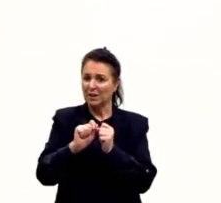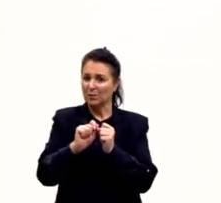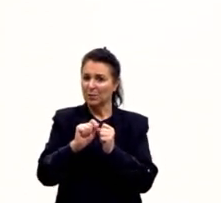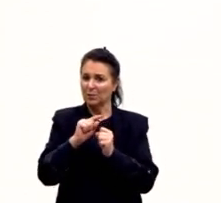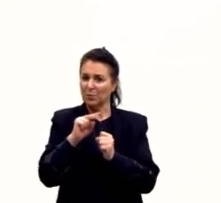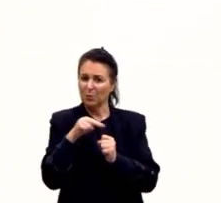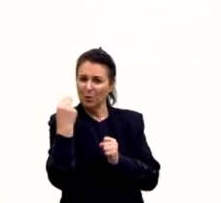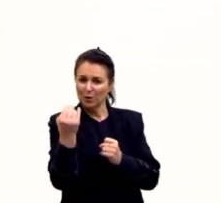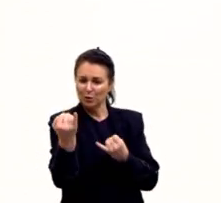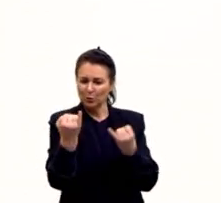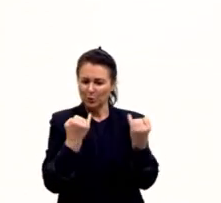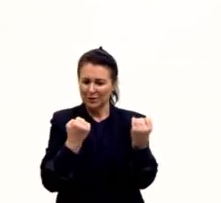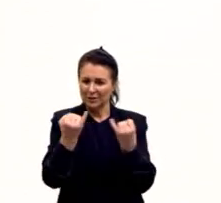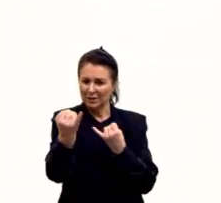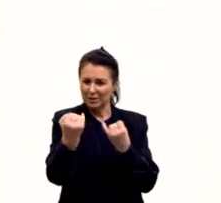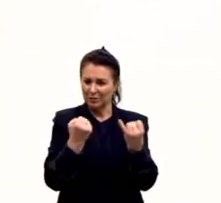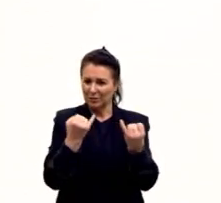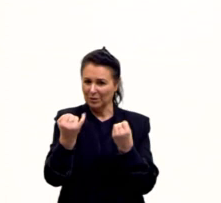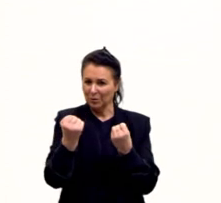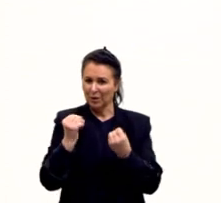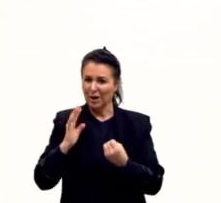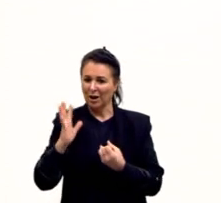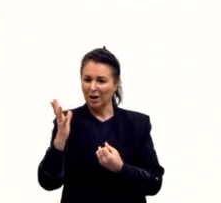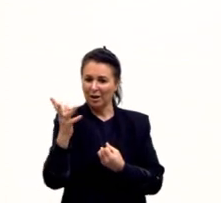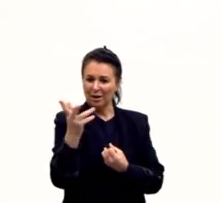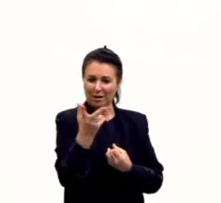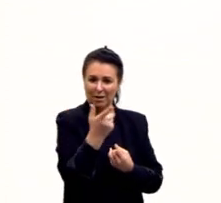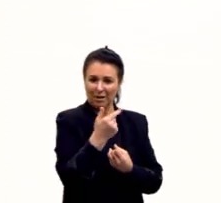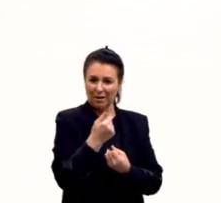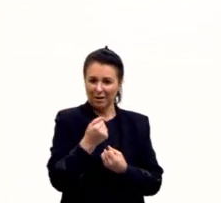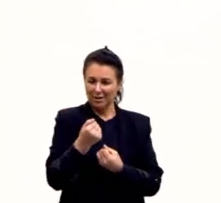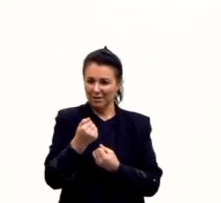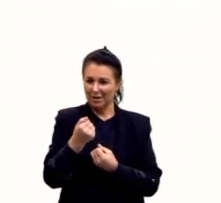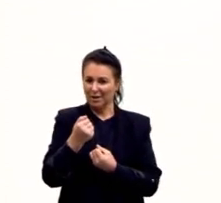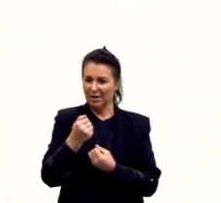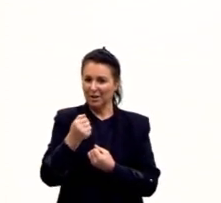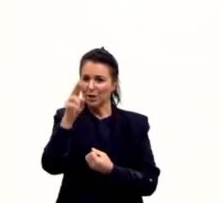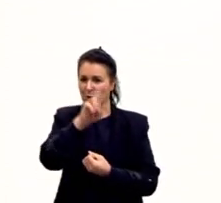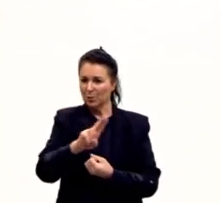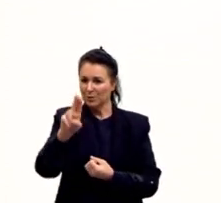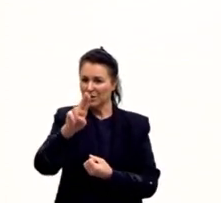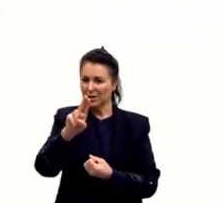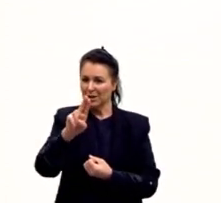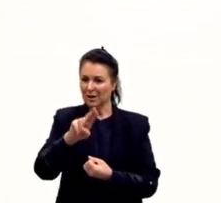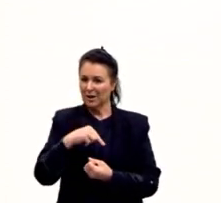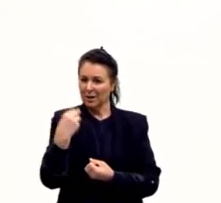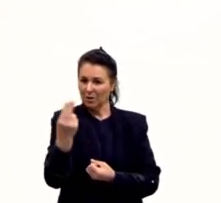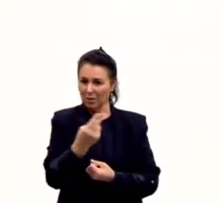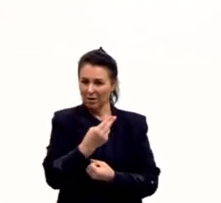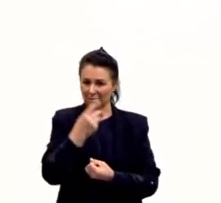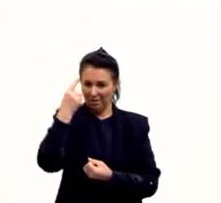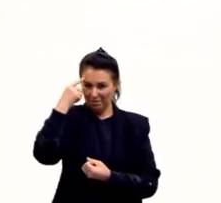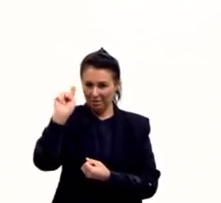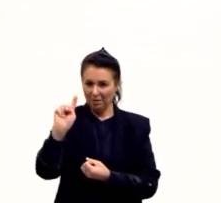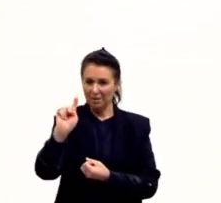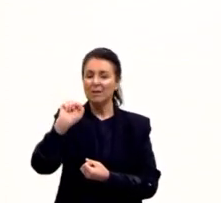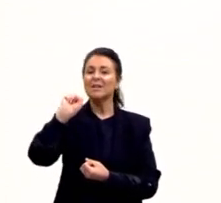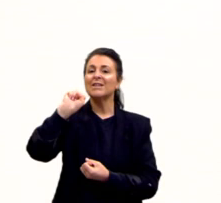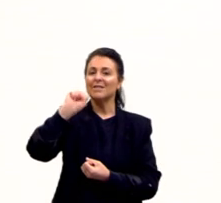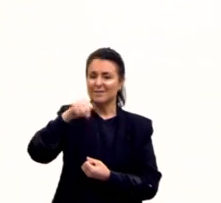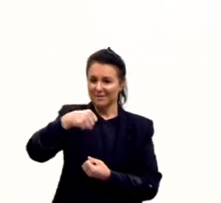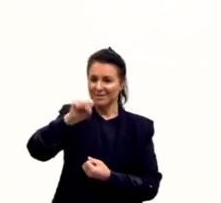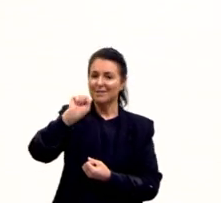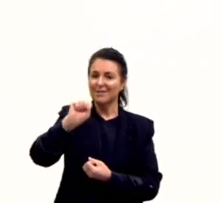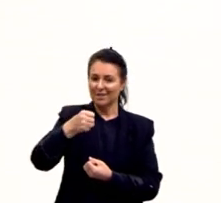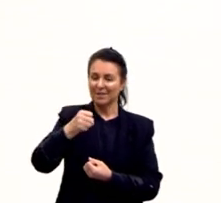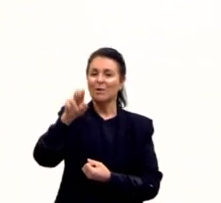nosso interlocutor cumprir a nossa ideia e a nossa resposta é sim usando